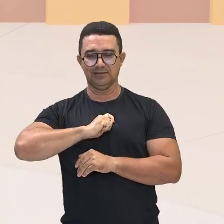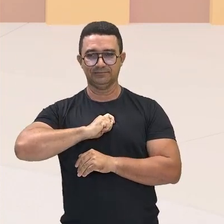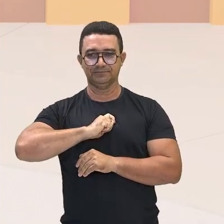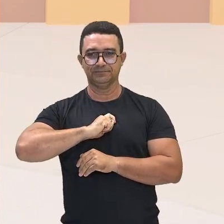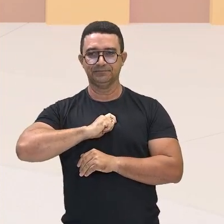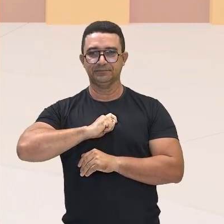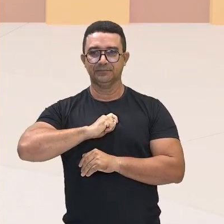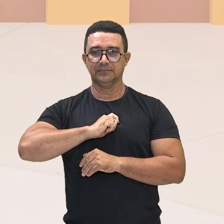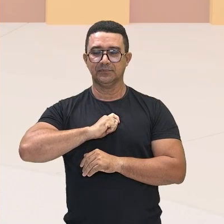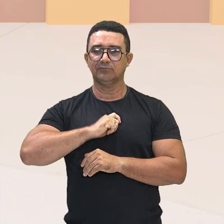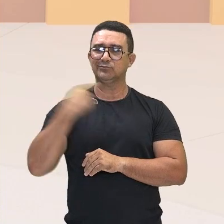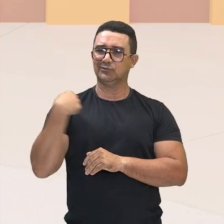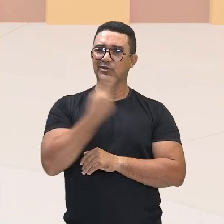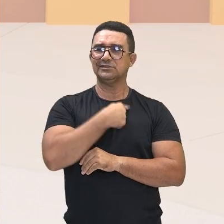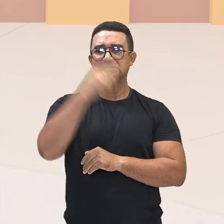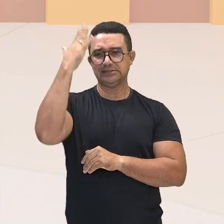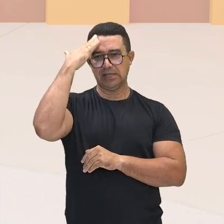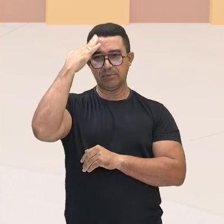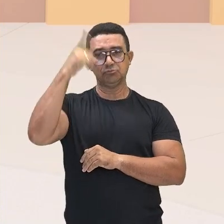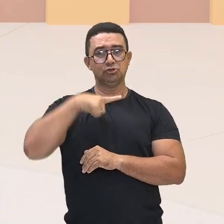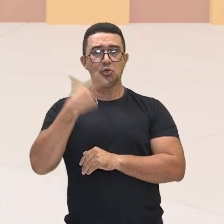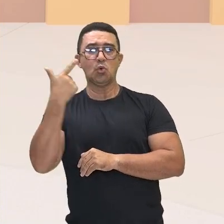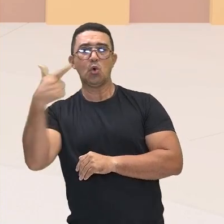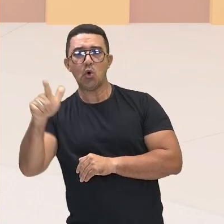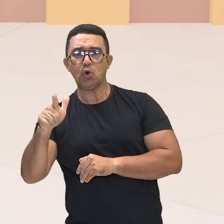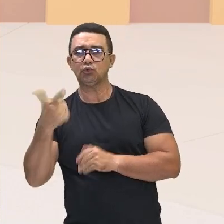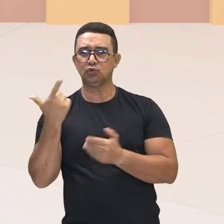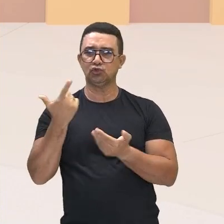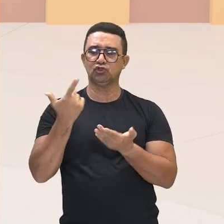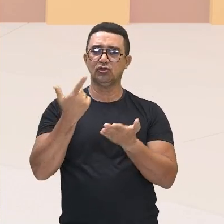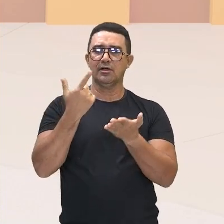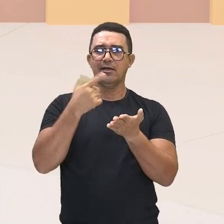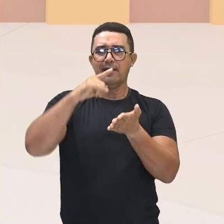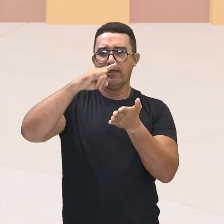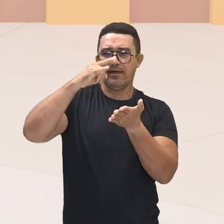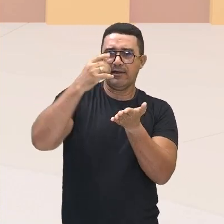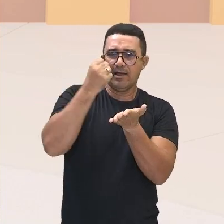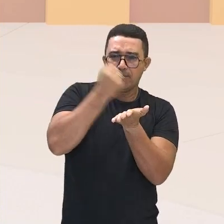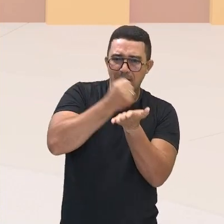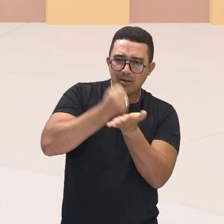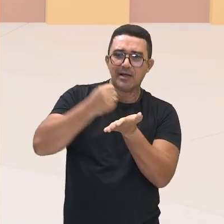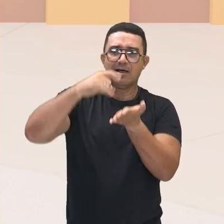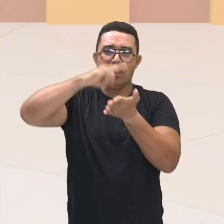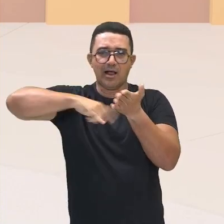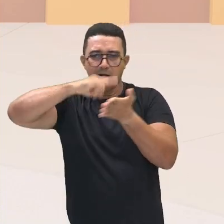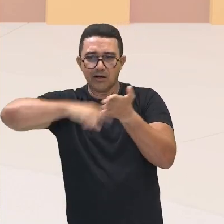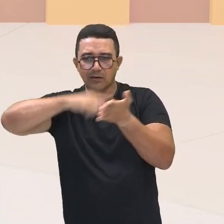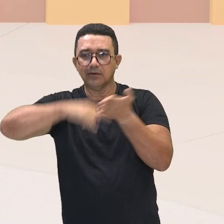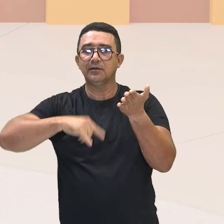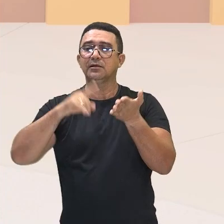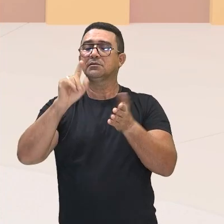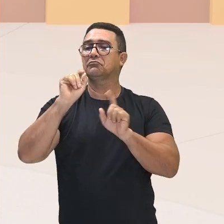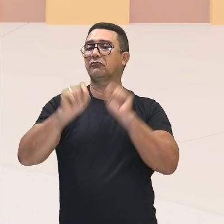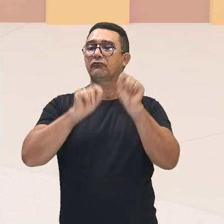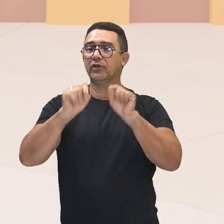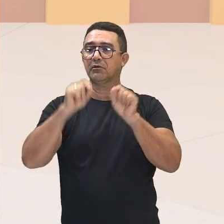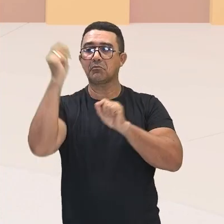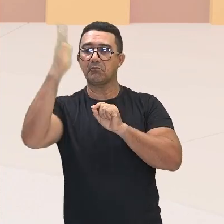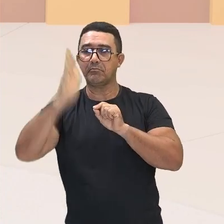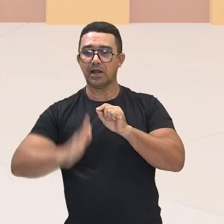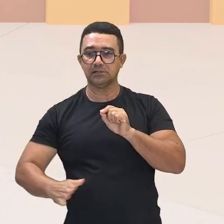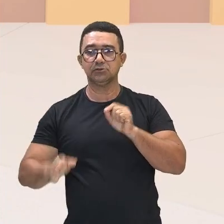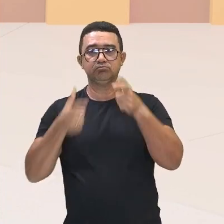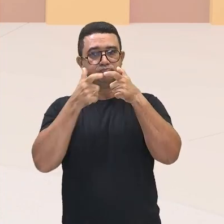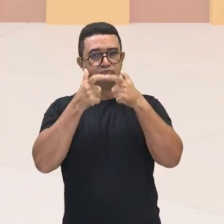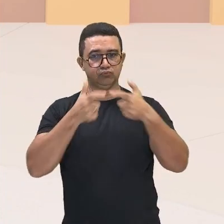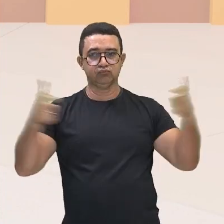gente sabe que existiram outros tratados e outras expedições e colonizações que fizeram com que o Brasil fosse